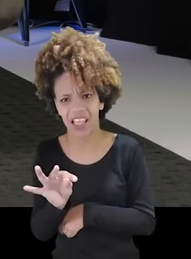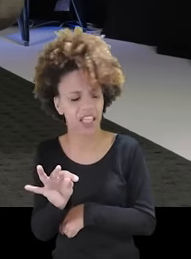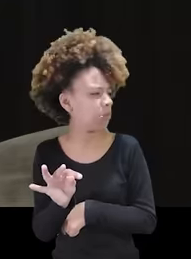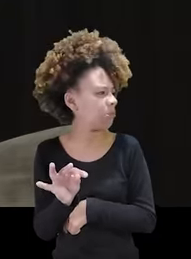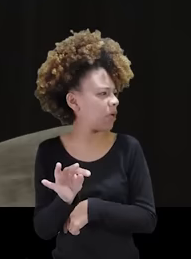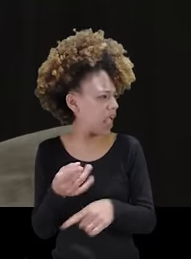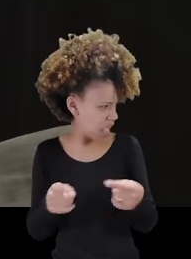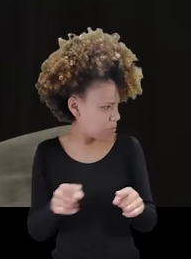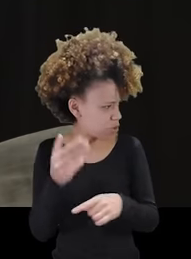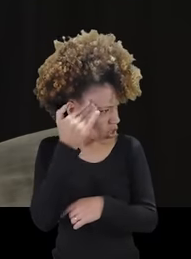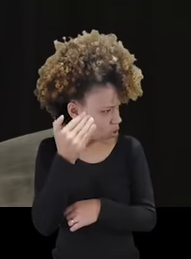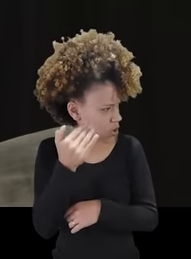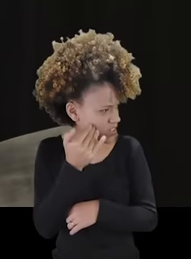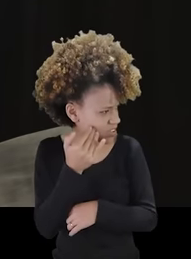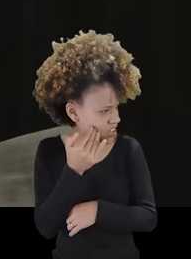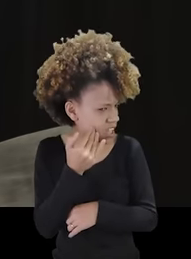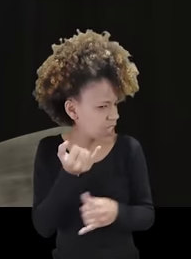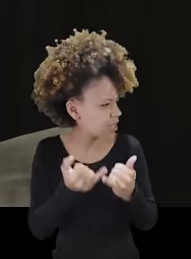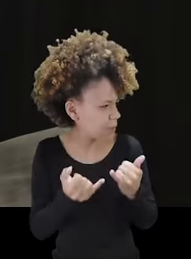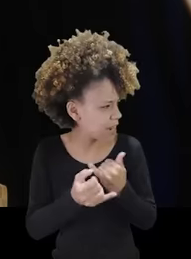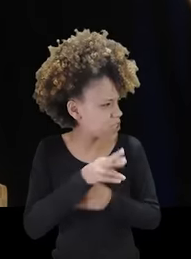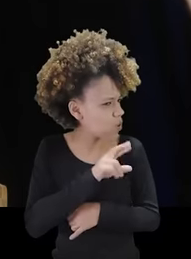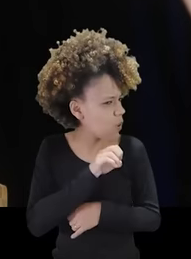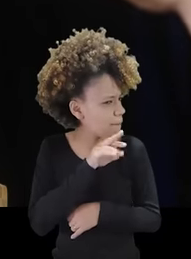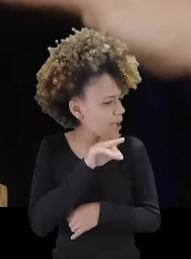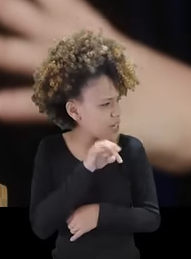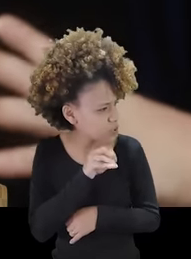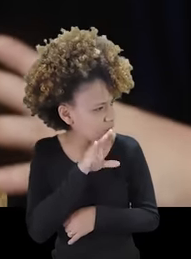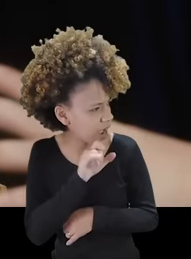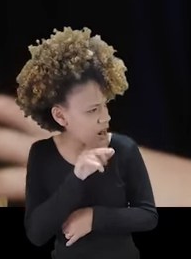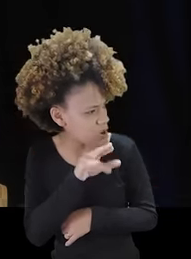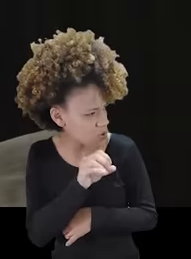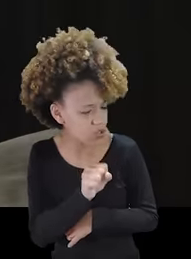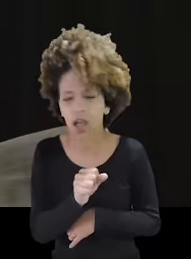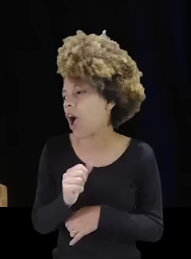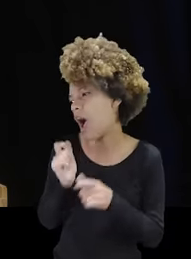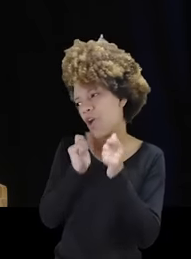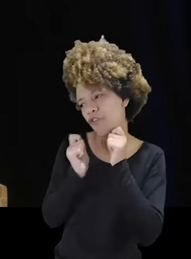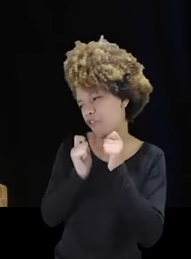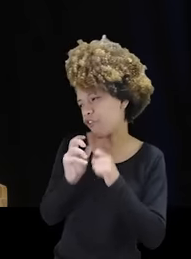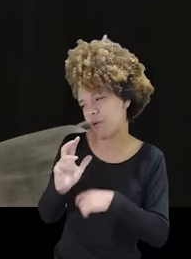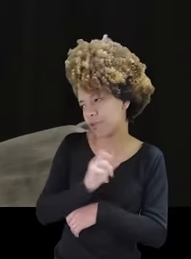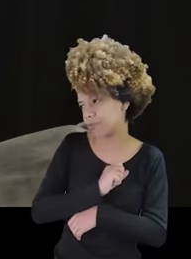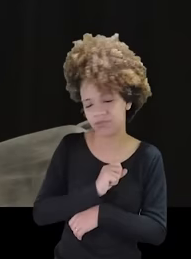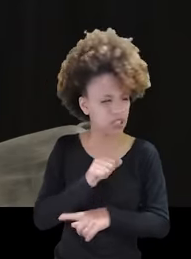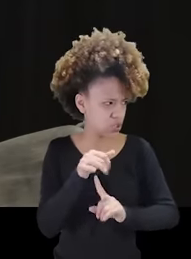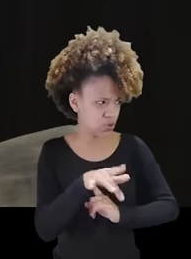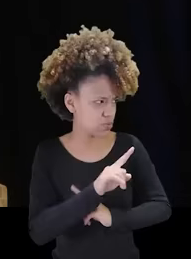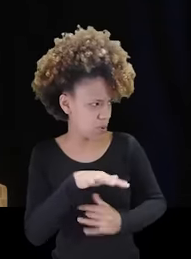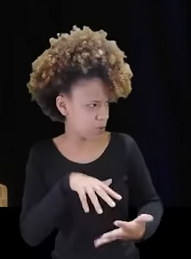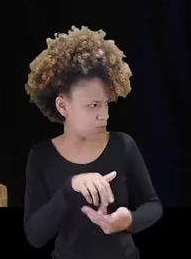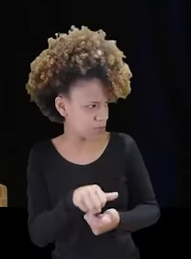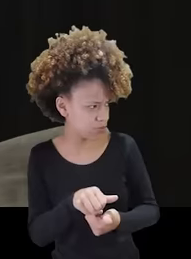essa é a música coreana que é o Roberto Carlos entendi fofíssimo isso não bomba no mundo